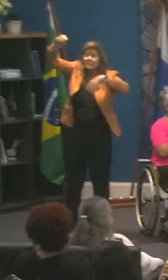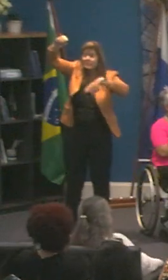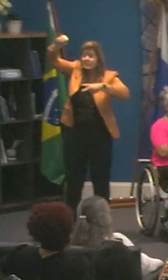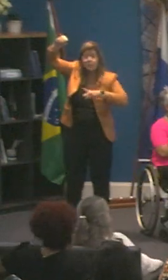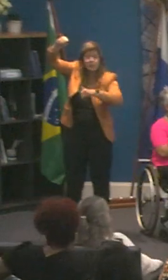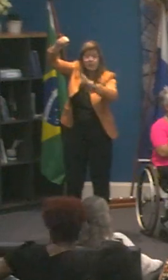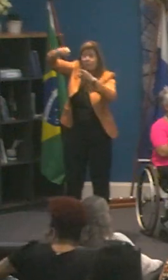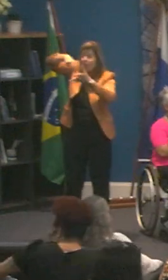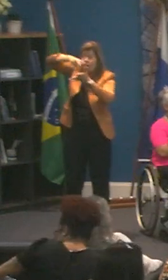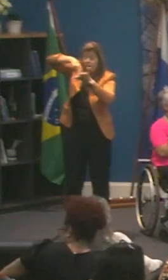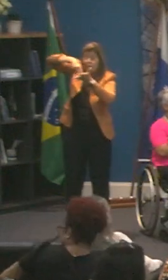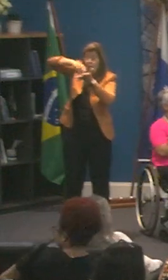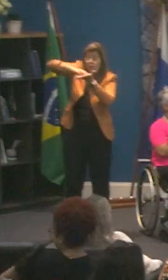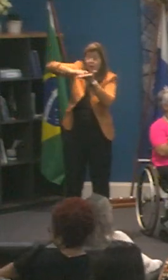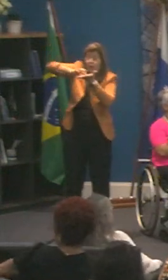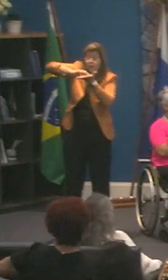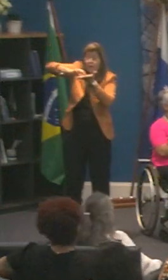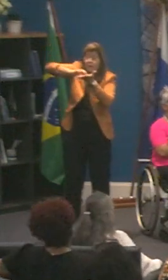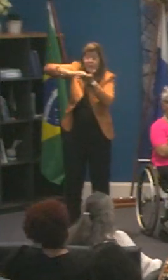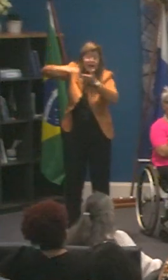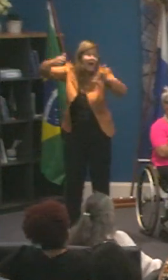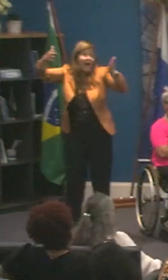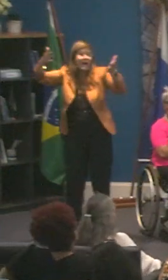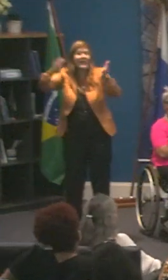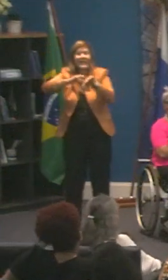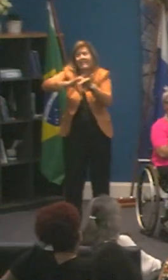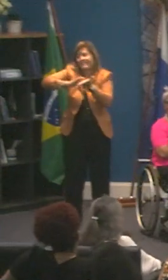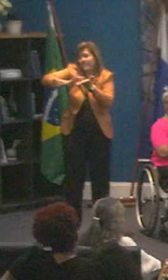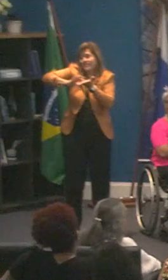não. Não é verdade? Aí eu tiro onda.